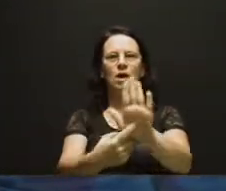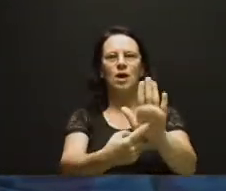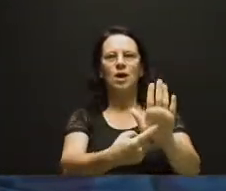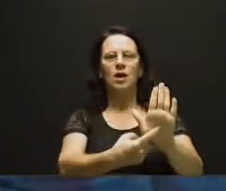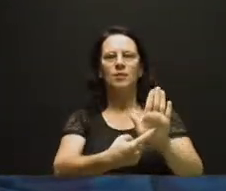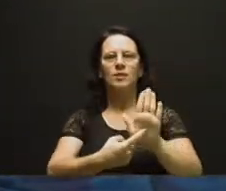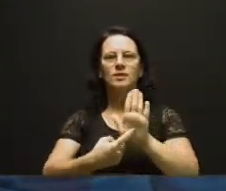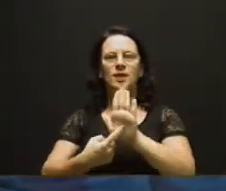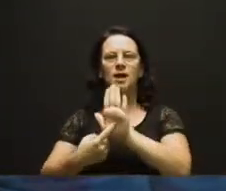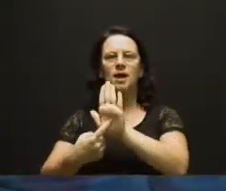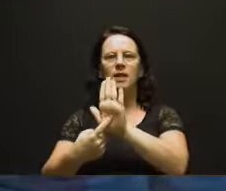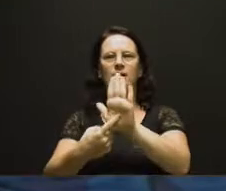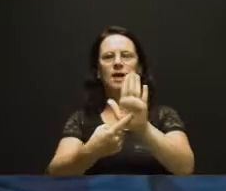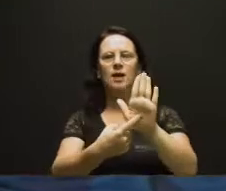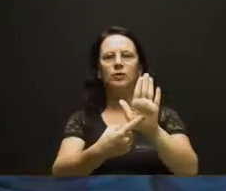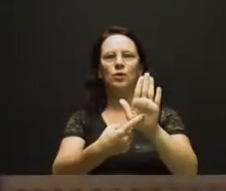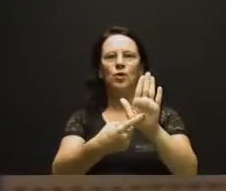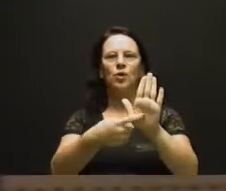a lusa